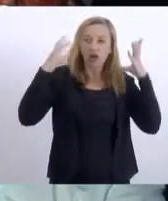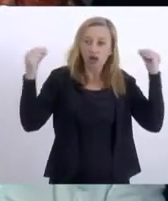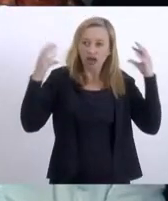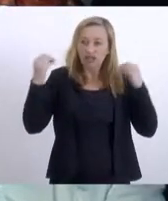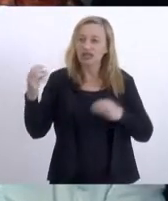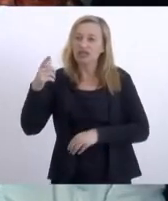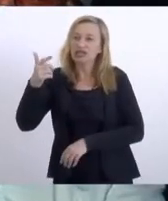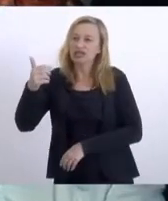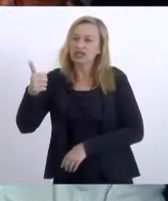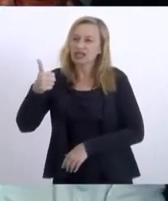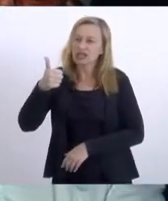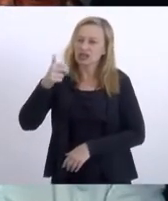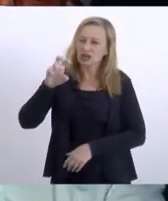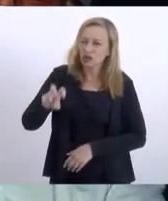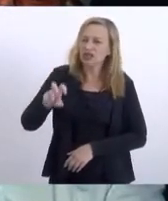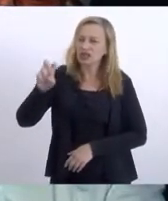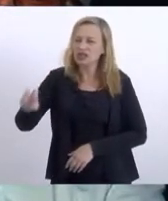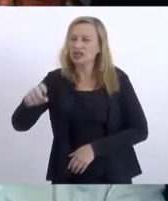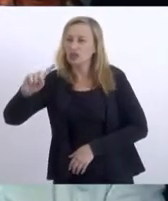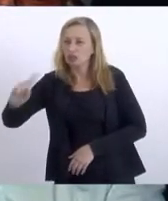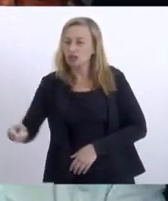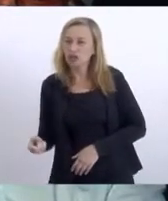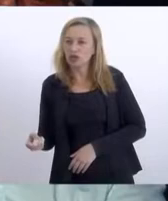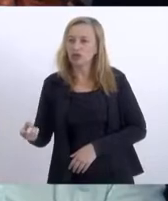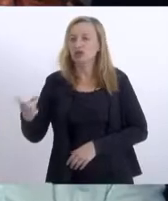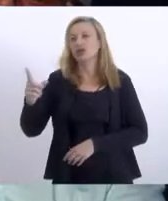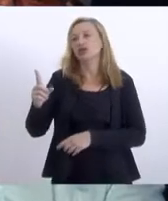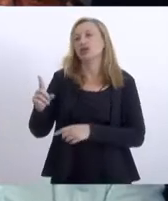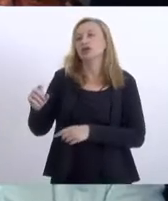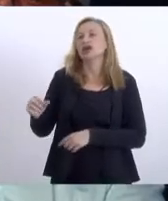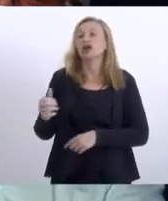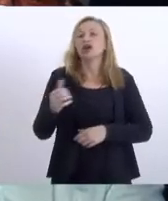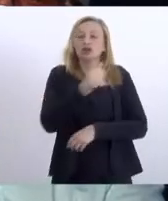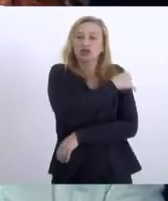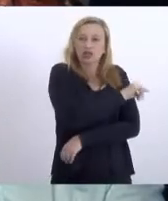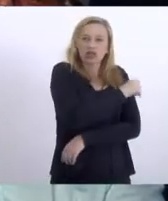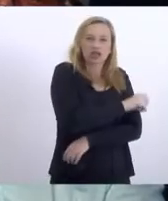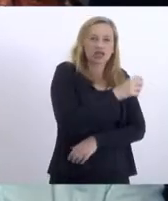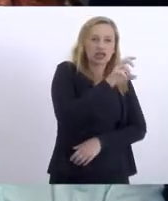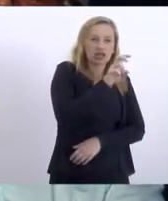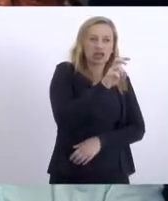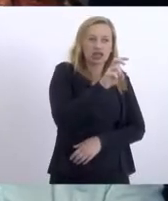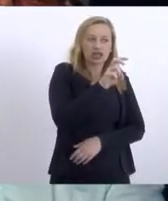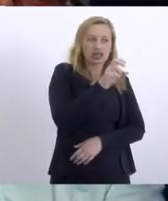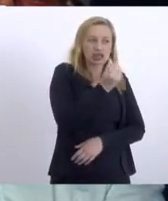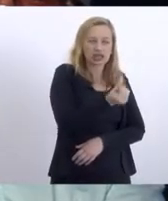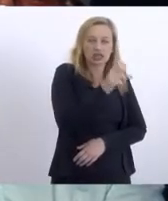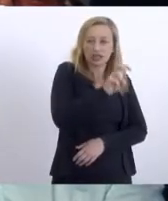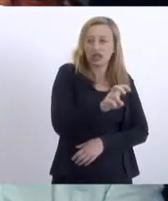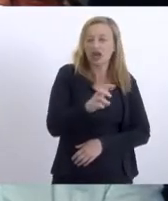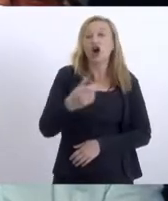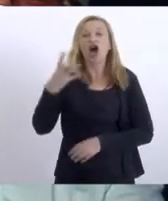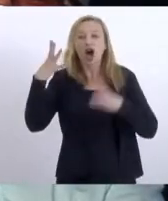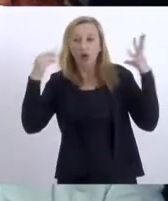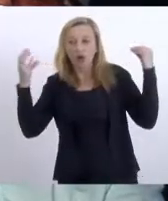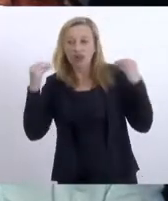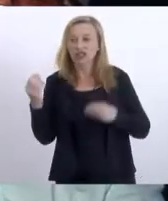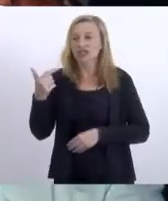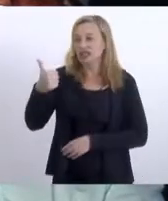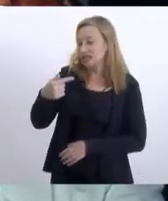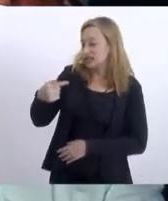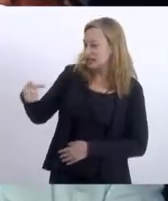propriedades rurais. O Estado do Rio de Janeiro tem 65 mil propriedades rurais. A Holanda tem 17